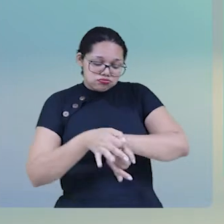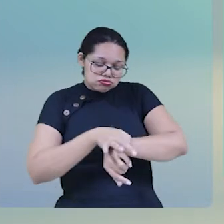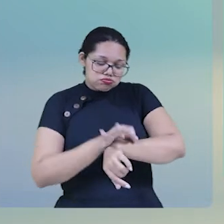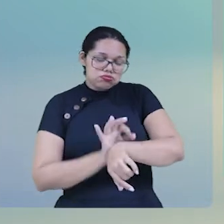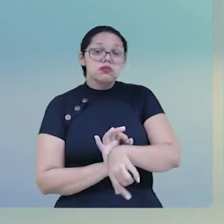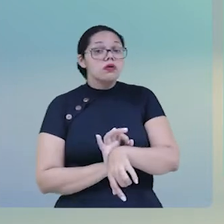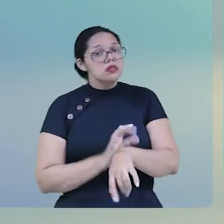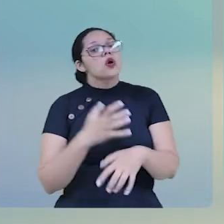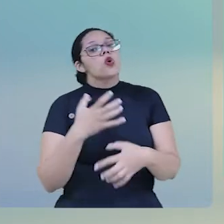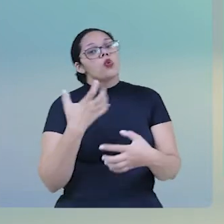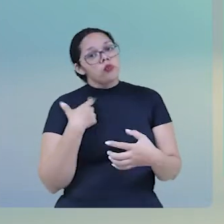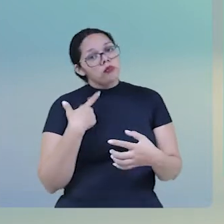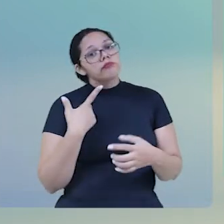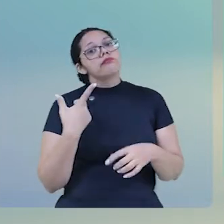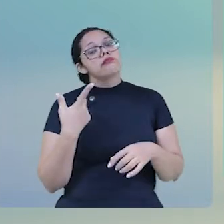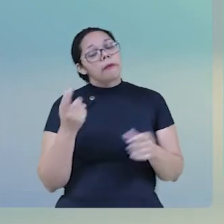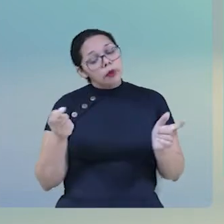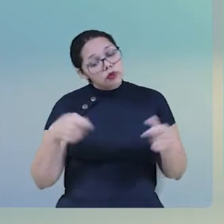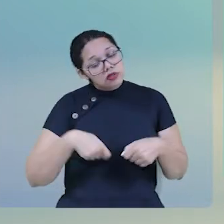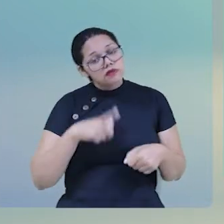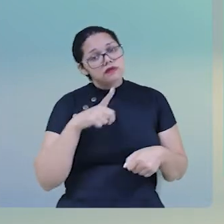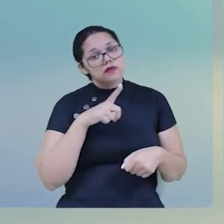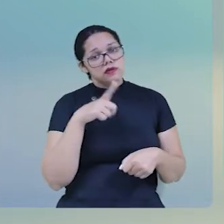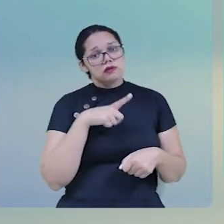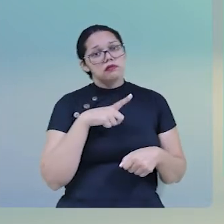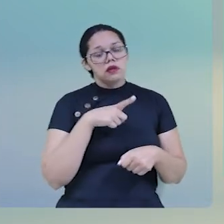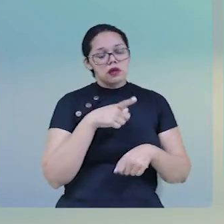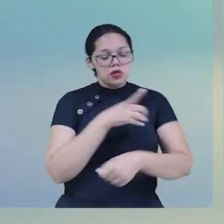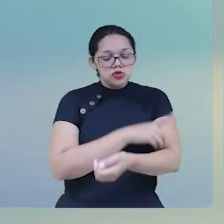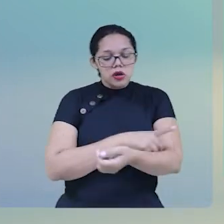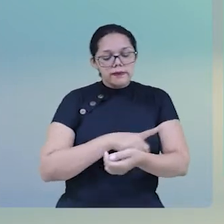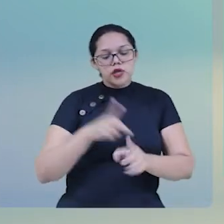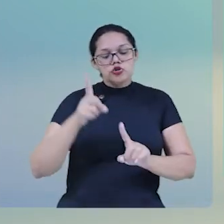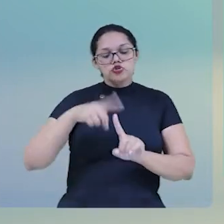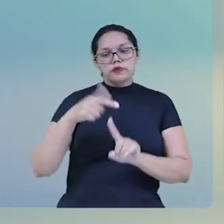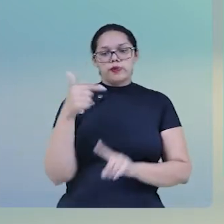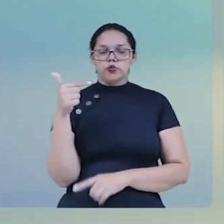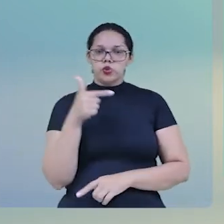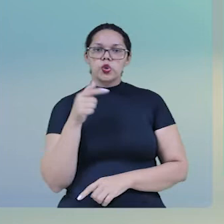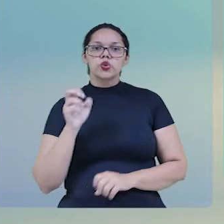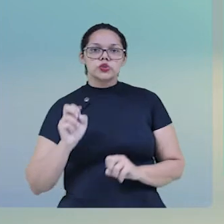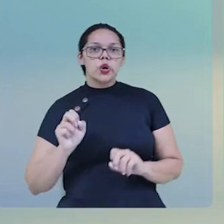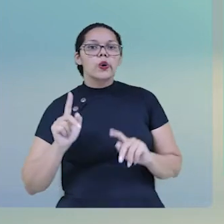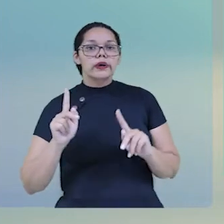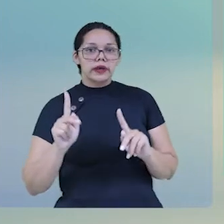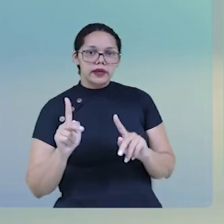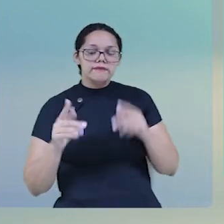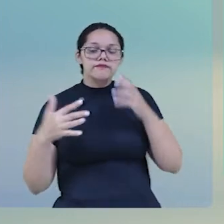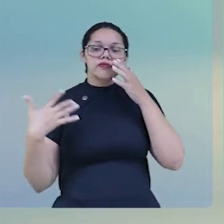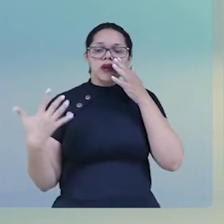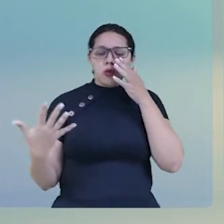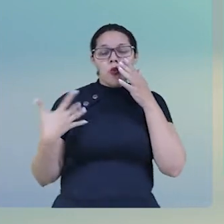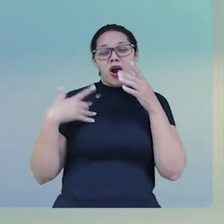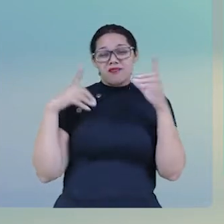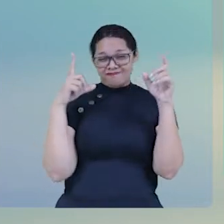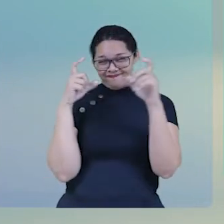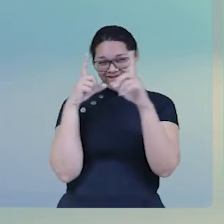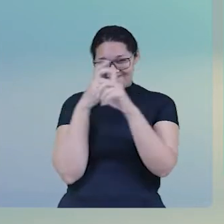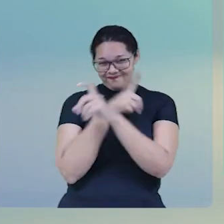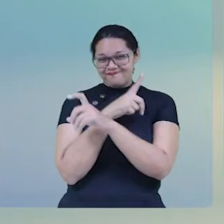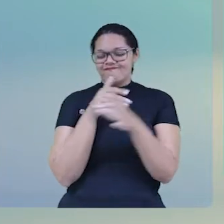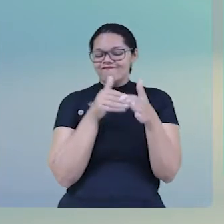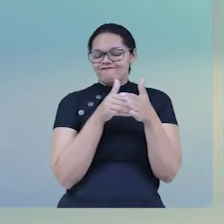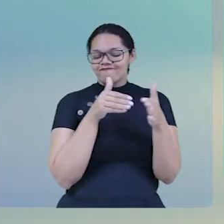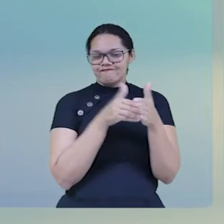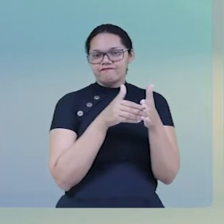são sintomas da diabetes tipo 2, ok? Vamos lá. Agora, as principais